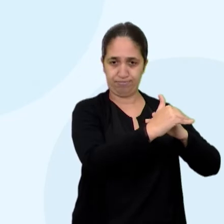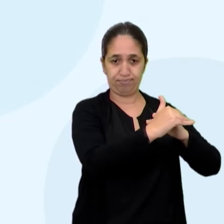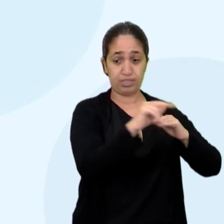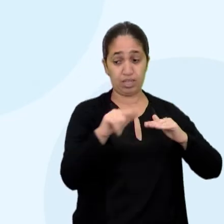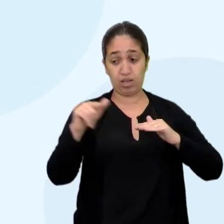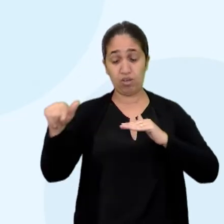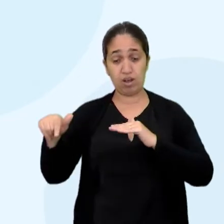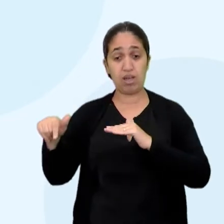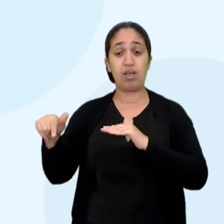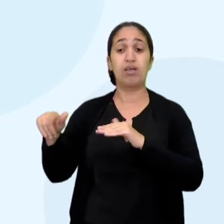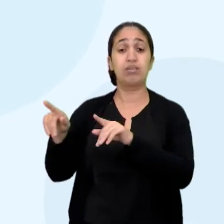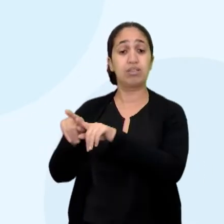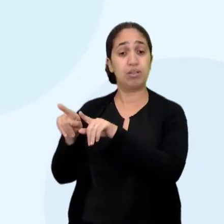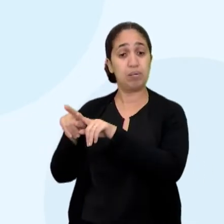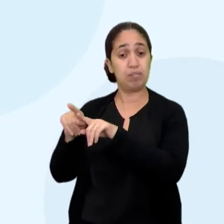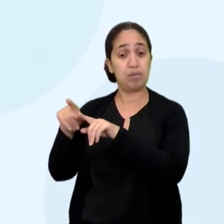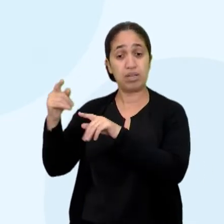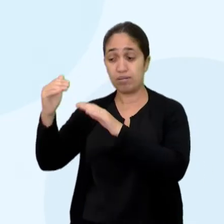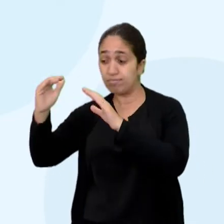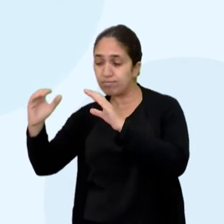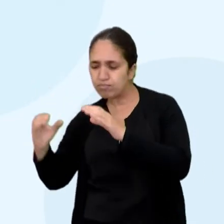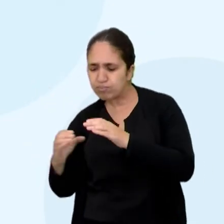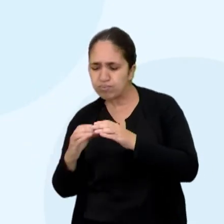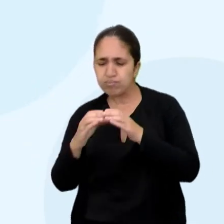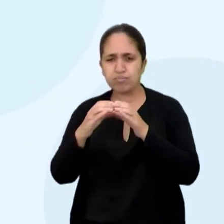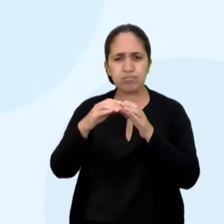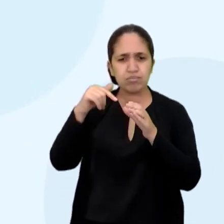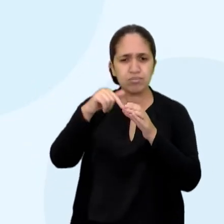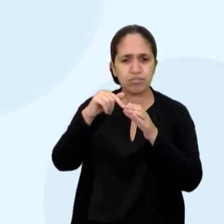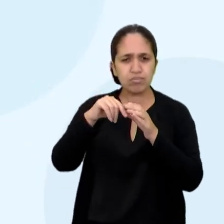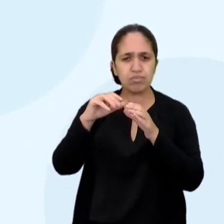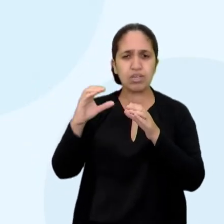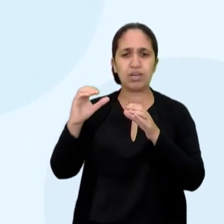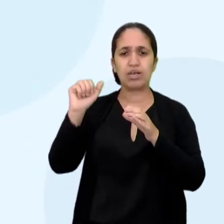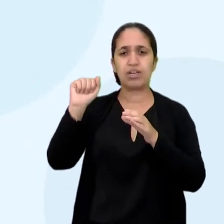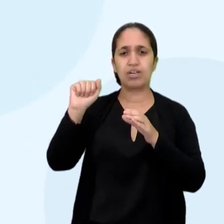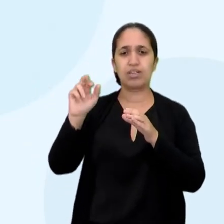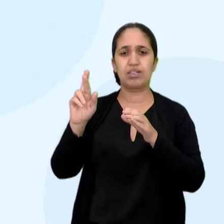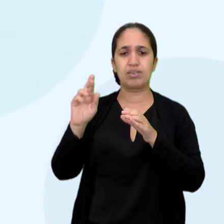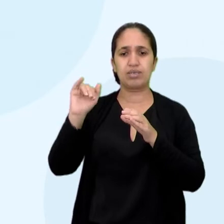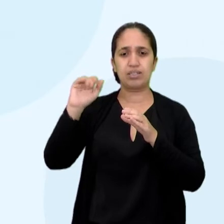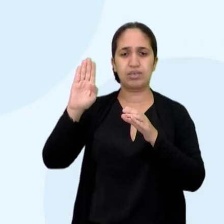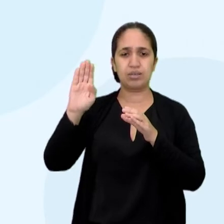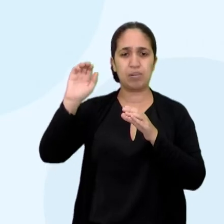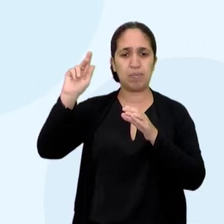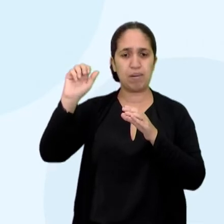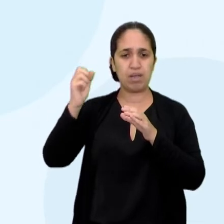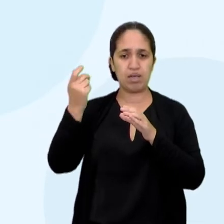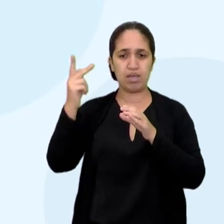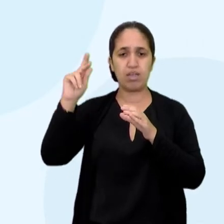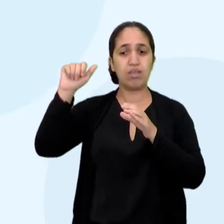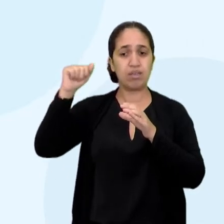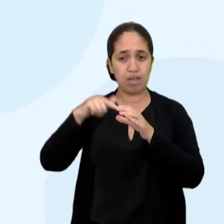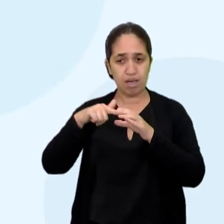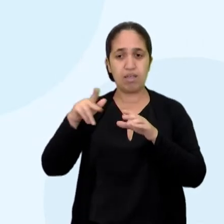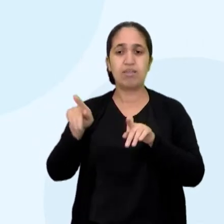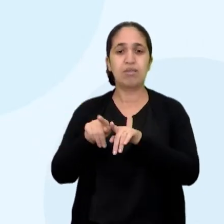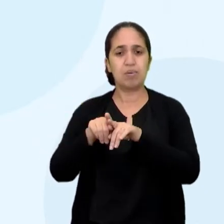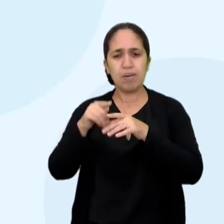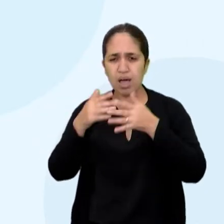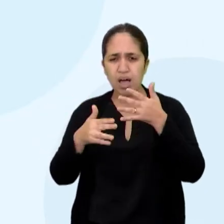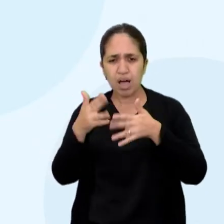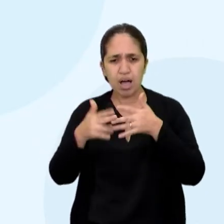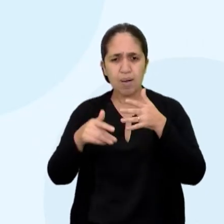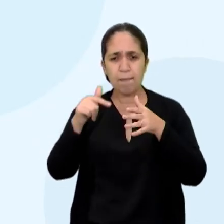também nós temos aí, né, mais ao centro do mapa, a placa caribenha e a placa norte-americana, que acaba afetando aí,